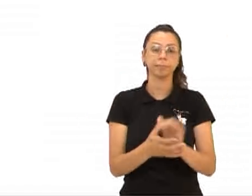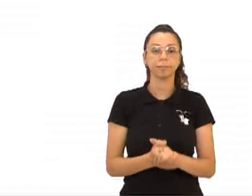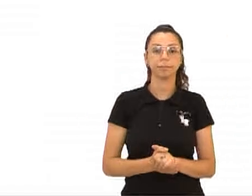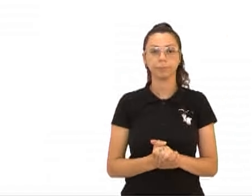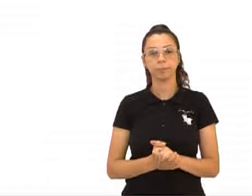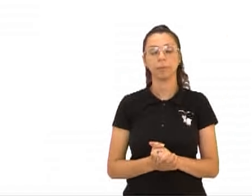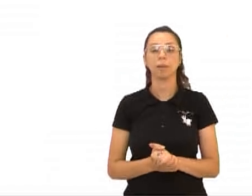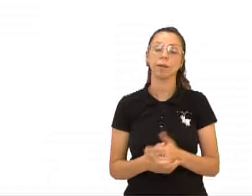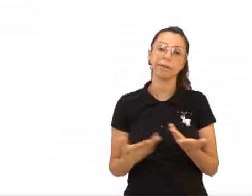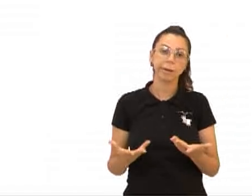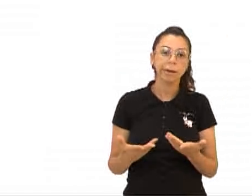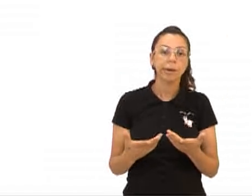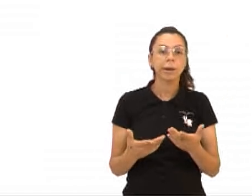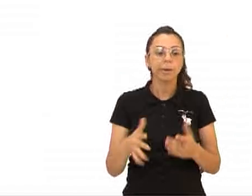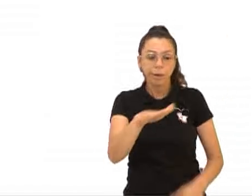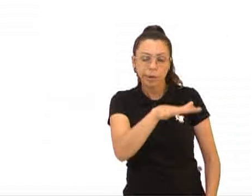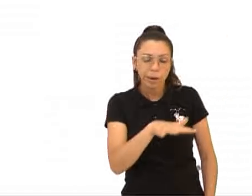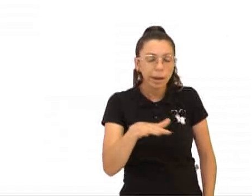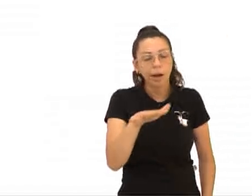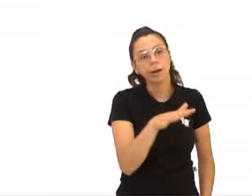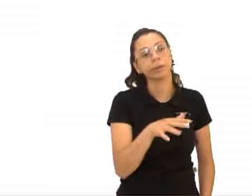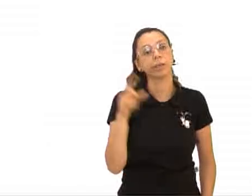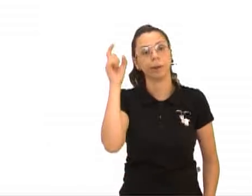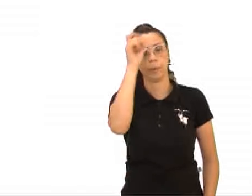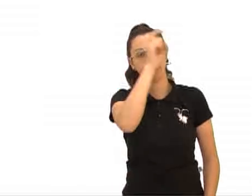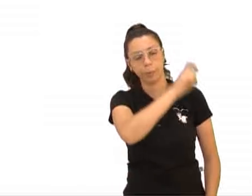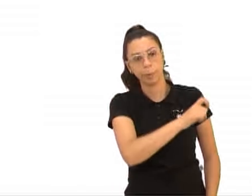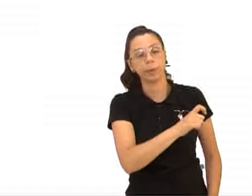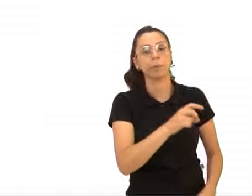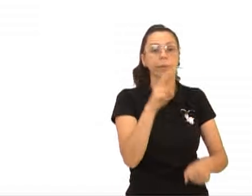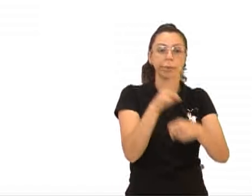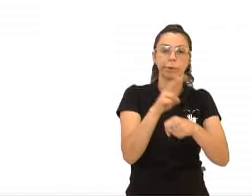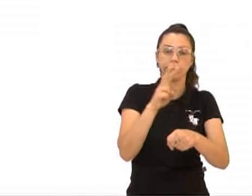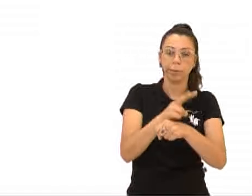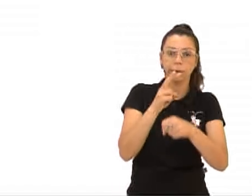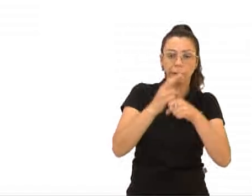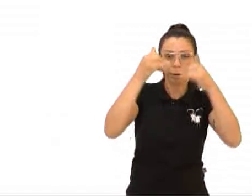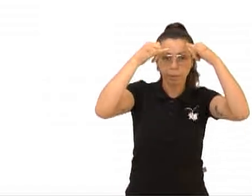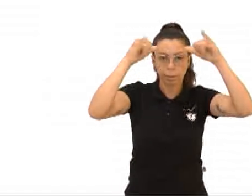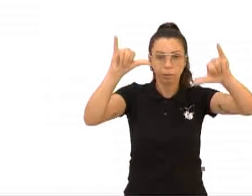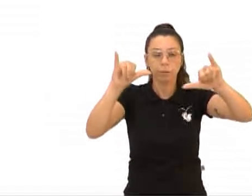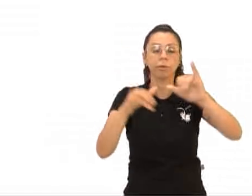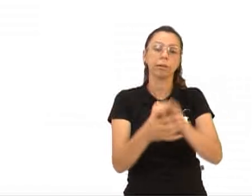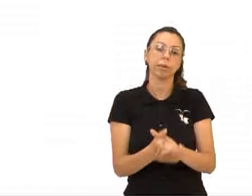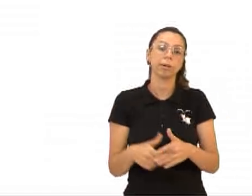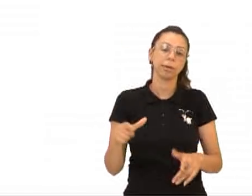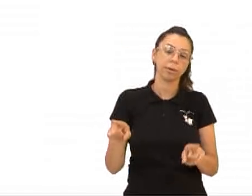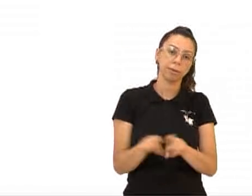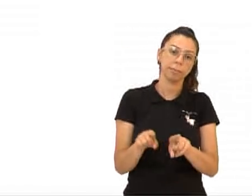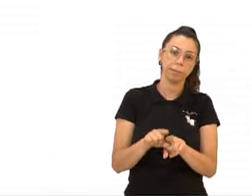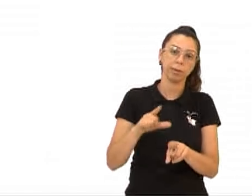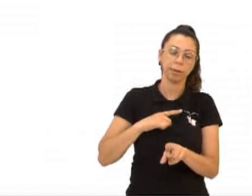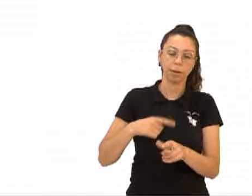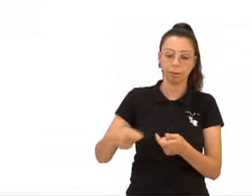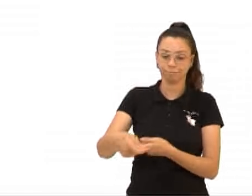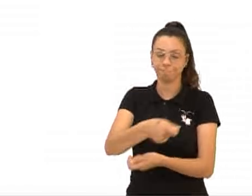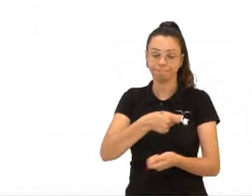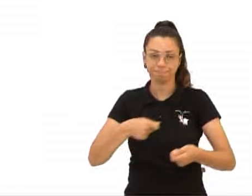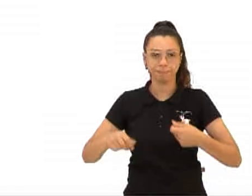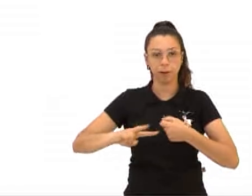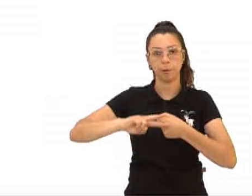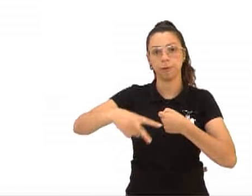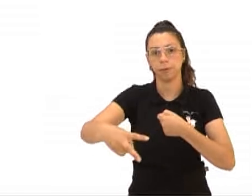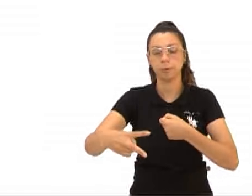propícias para a criação do gado bovino. A atividade da pecuária tem pouca expressão na economia africana.